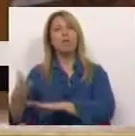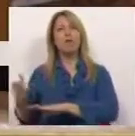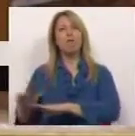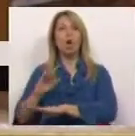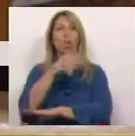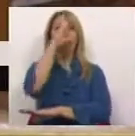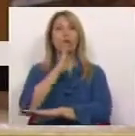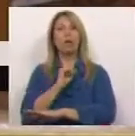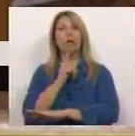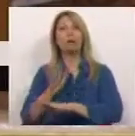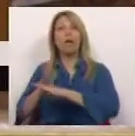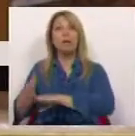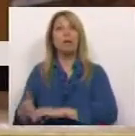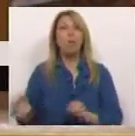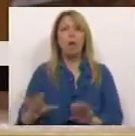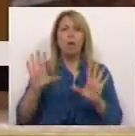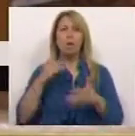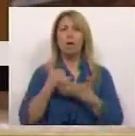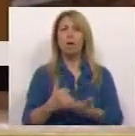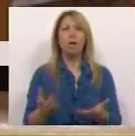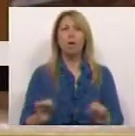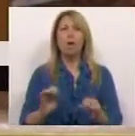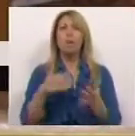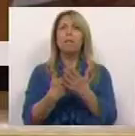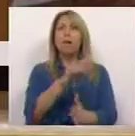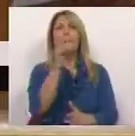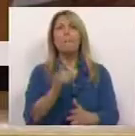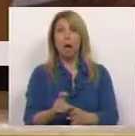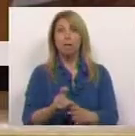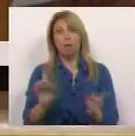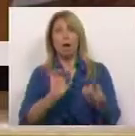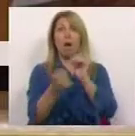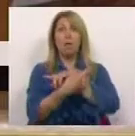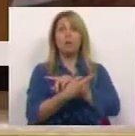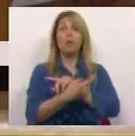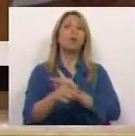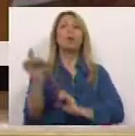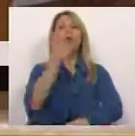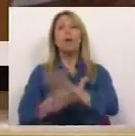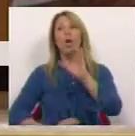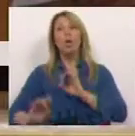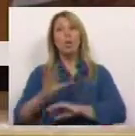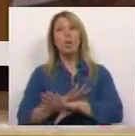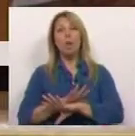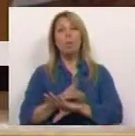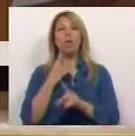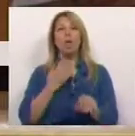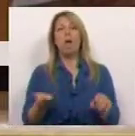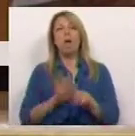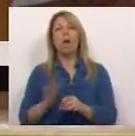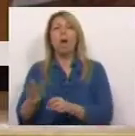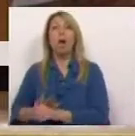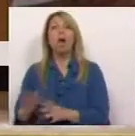alcance dos Estados, mas que em nada contribui para promover a paz, bem pelo contrário. Uma Europa que de remendo em remendo